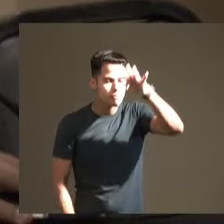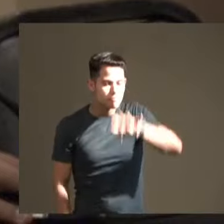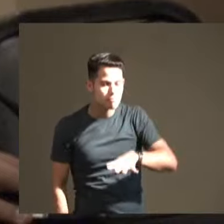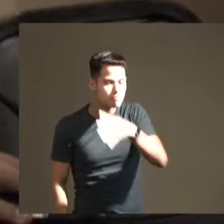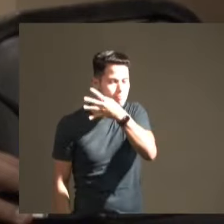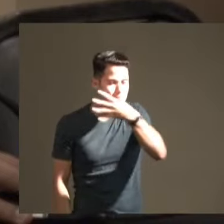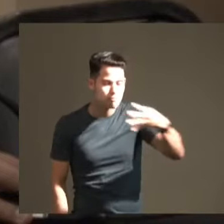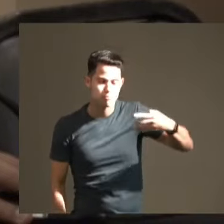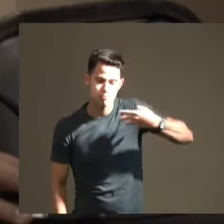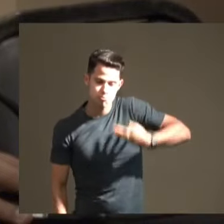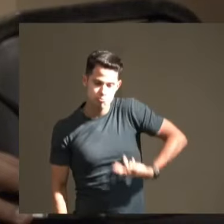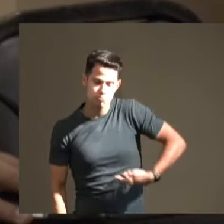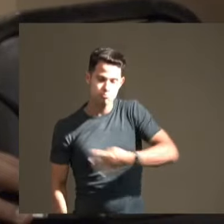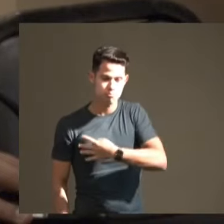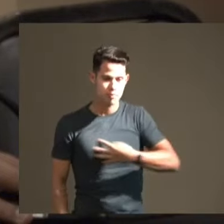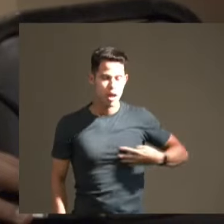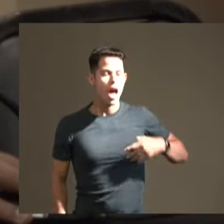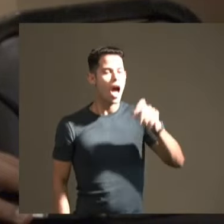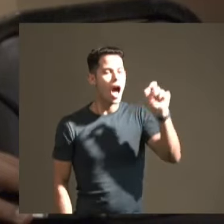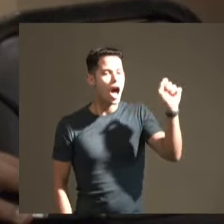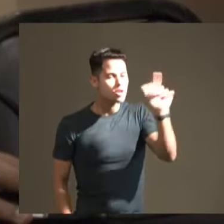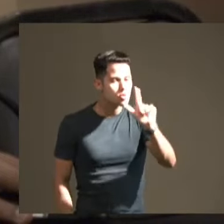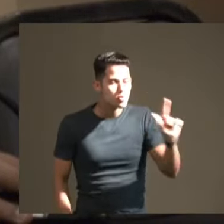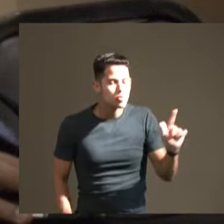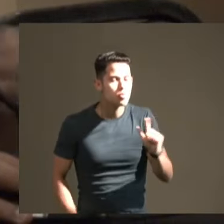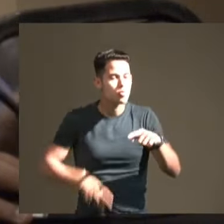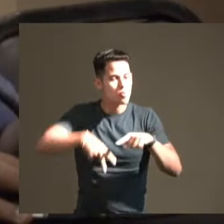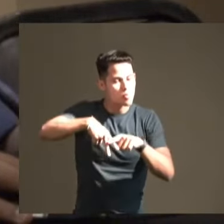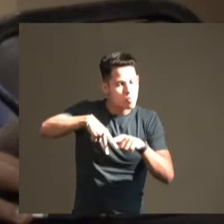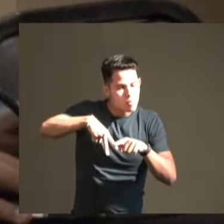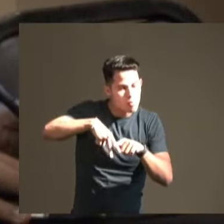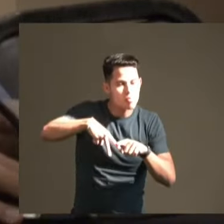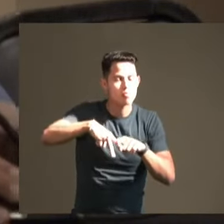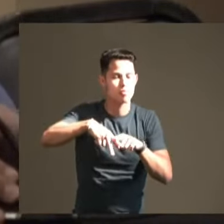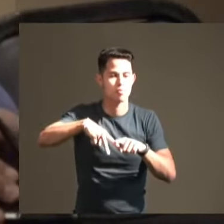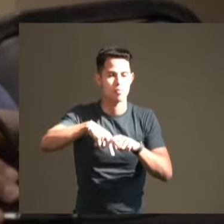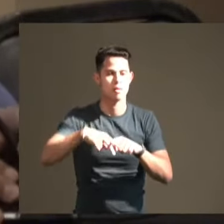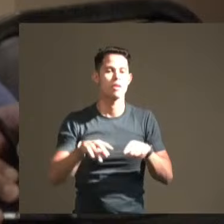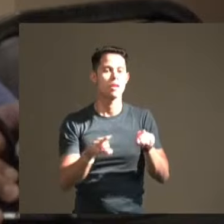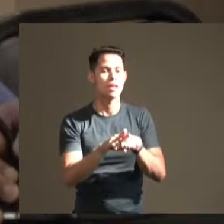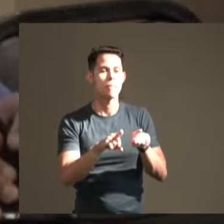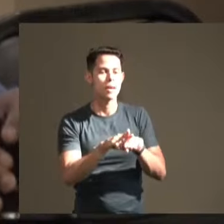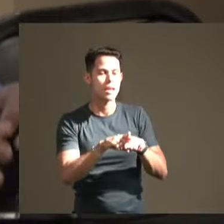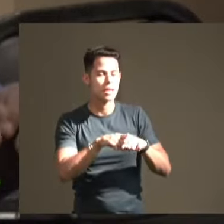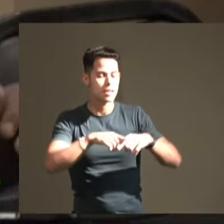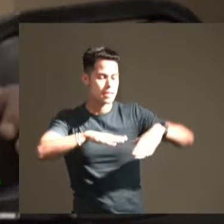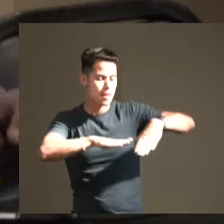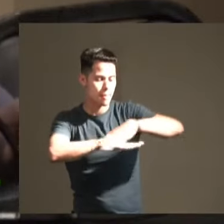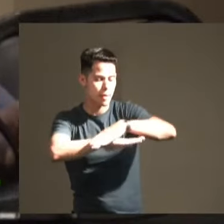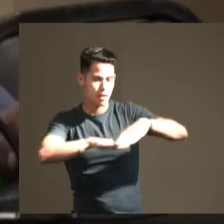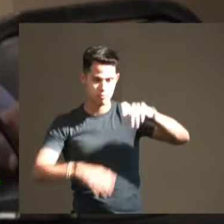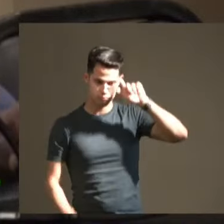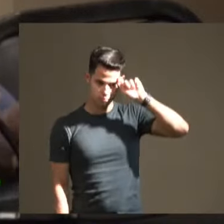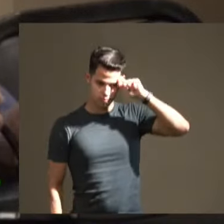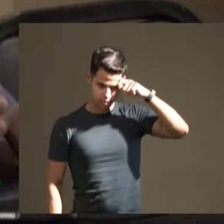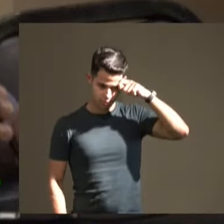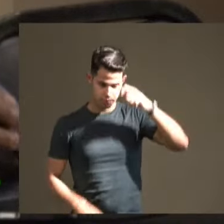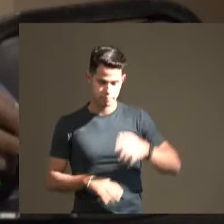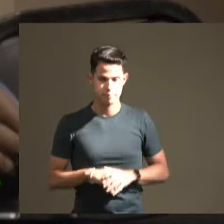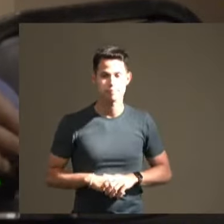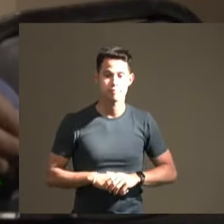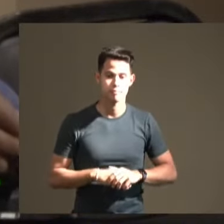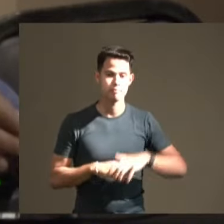um blazer azul, calça jeans, sapato preto. Bom, eu queria